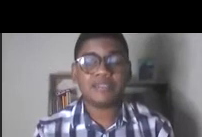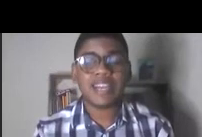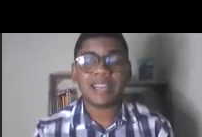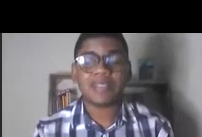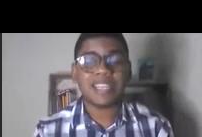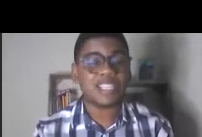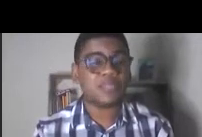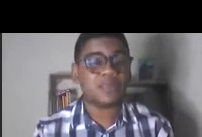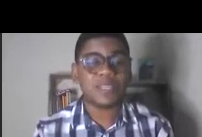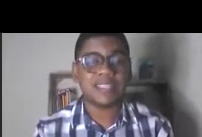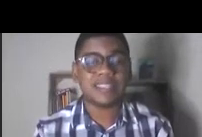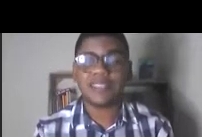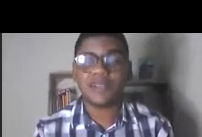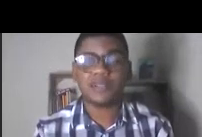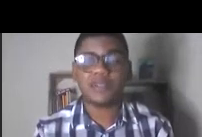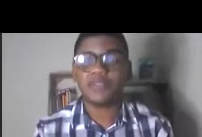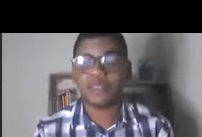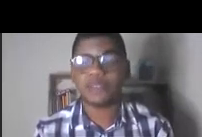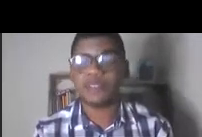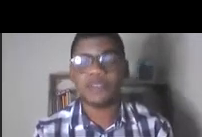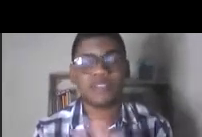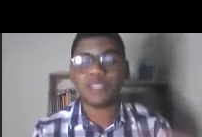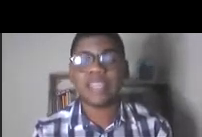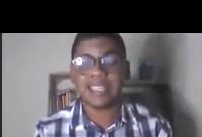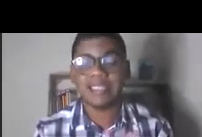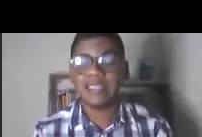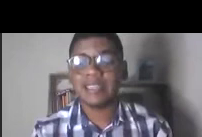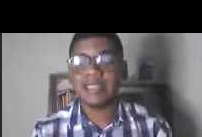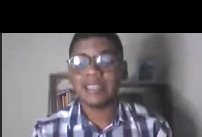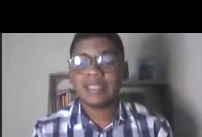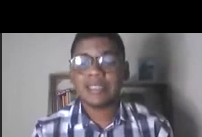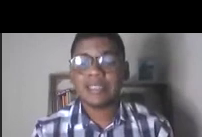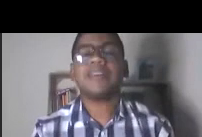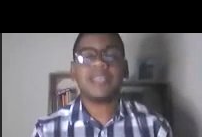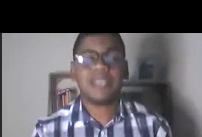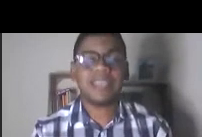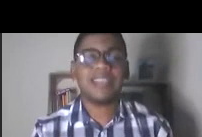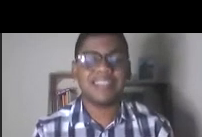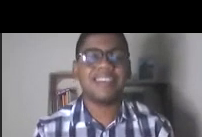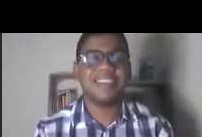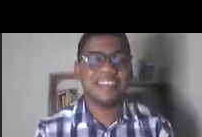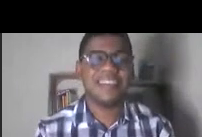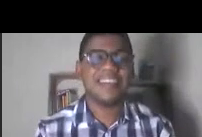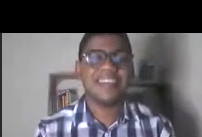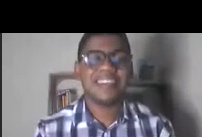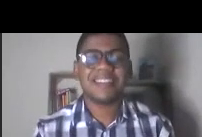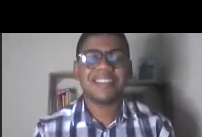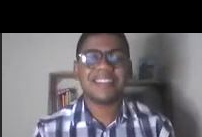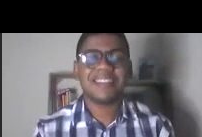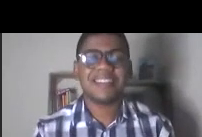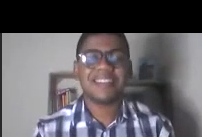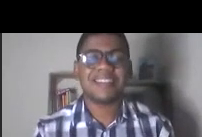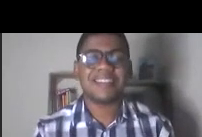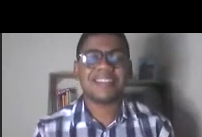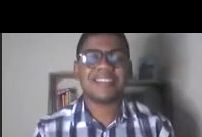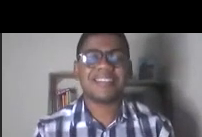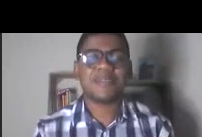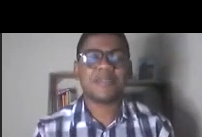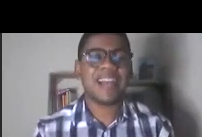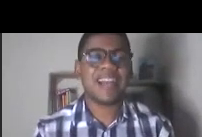Precisa ser falado, tá, gente? Porque escrito eu não tô vendo, eu não vejo a tela. Sim, Ok. estou vendo. Tá